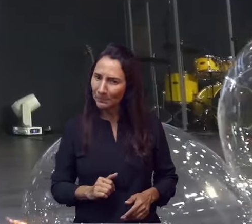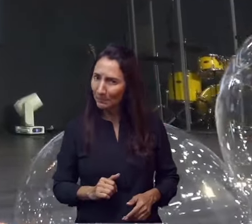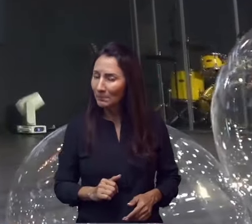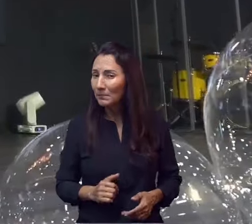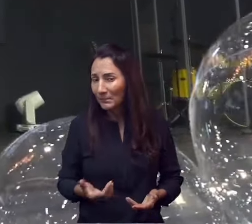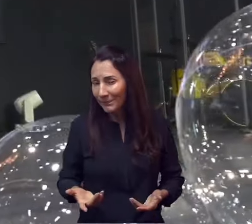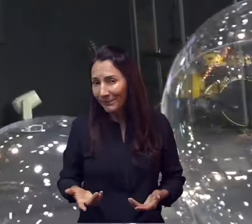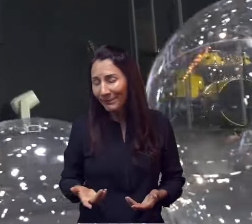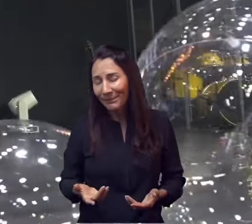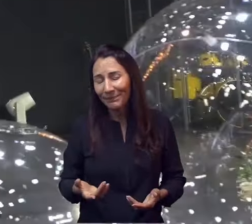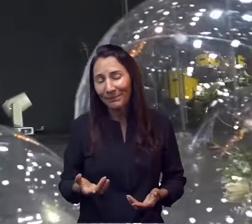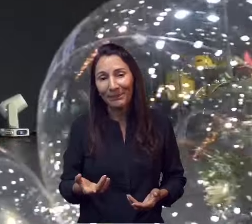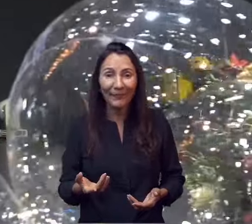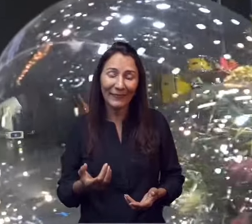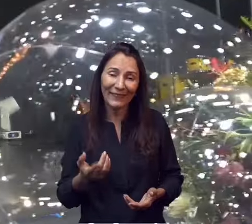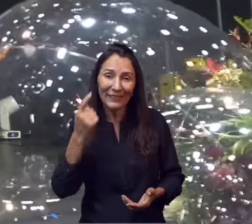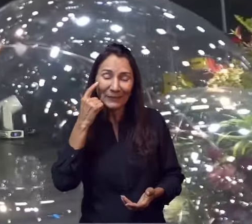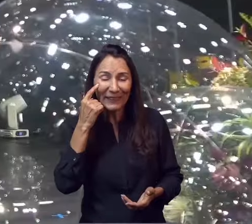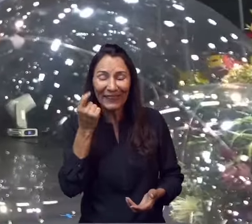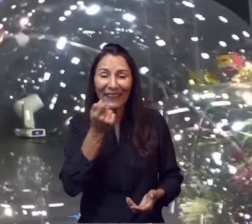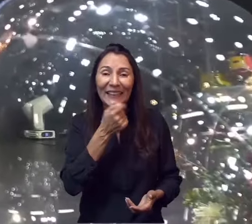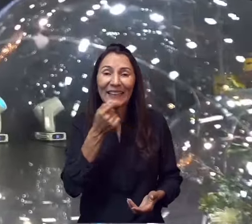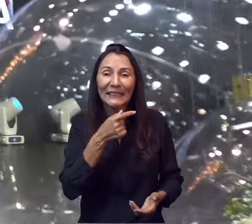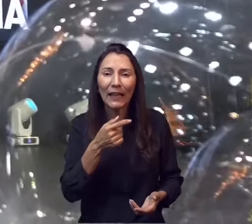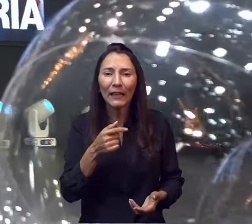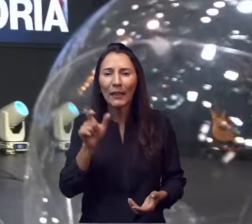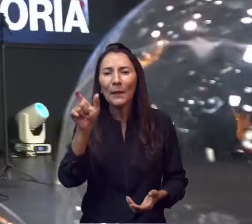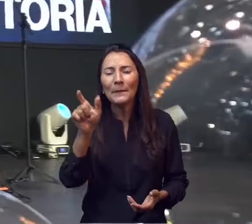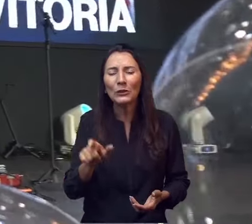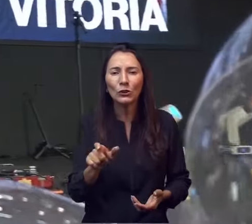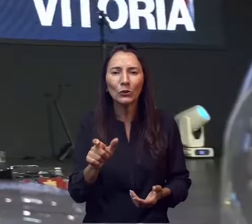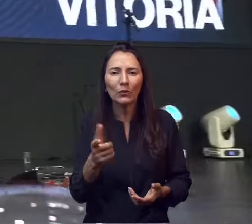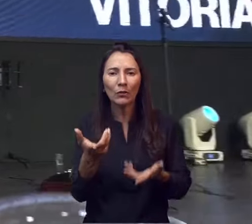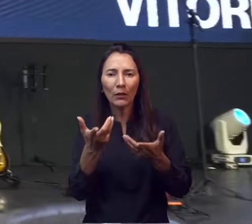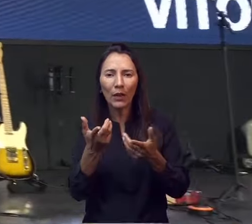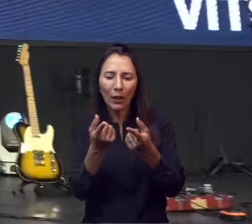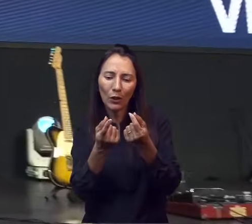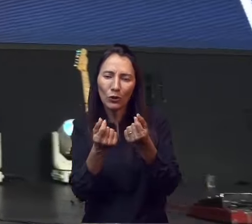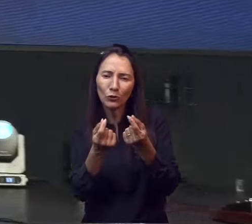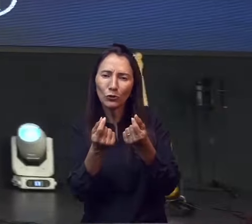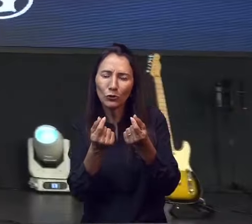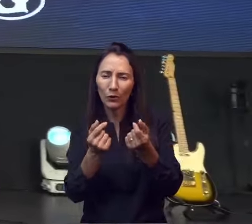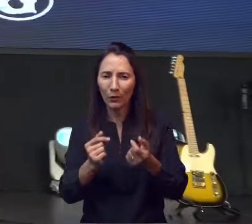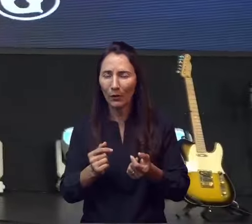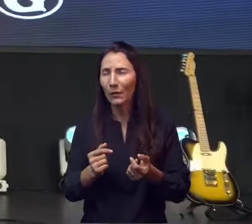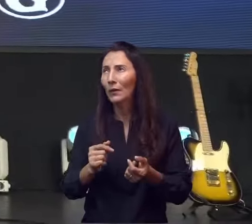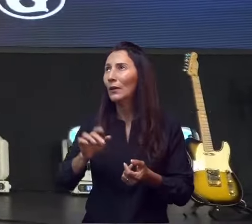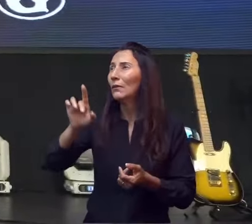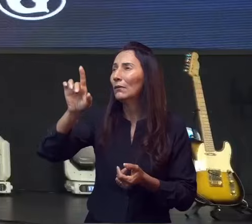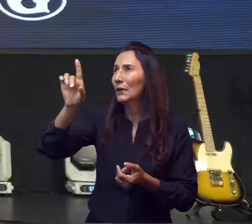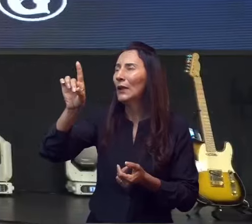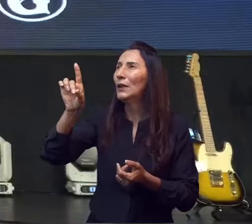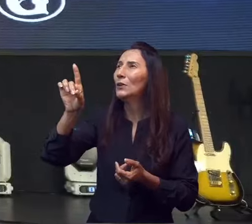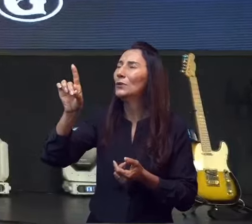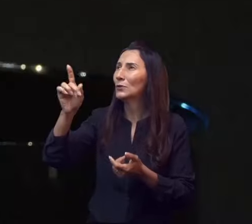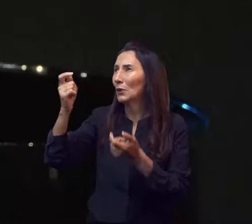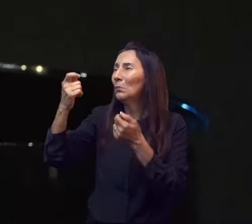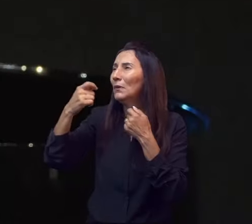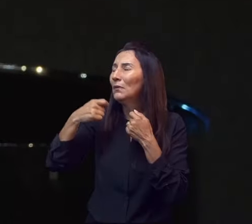eu acho engraçado que o cara tá doido por Dindinho meu senhor me dá Minha Porção